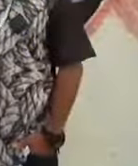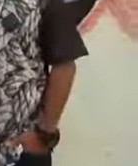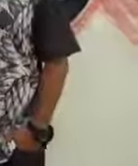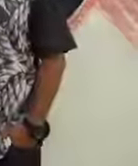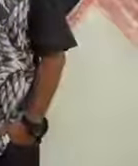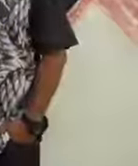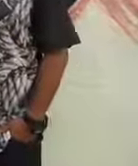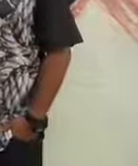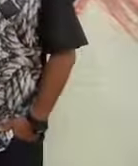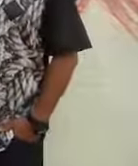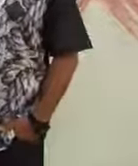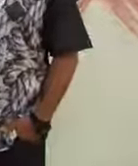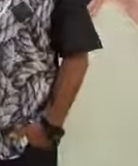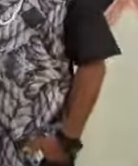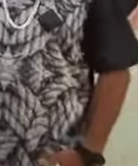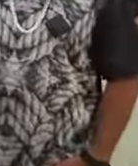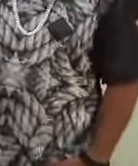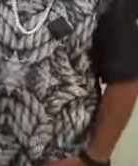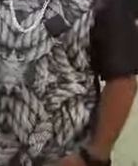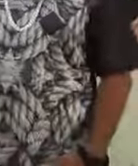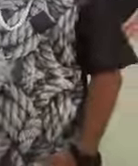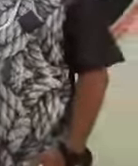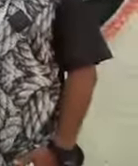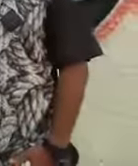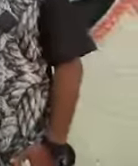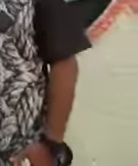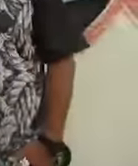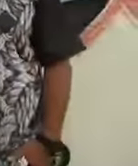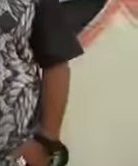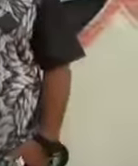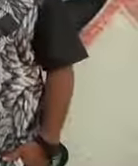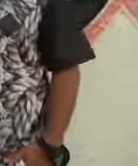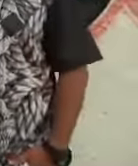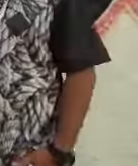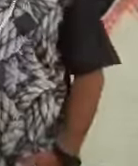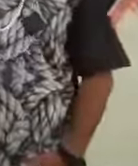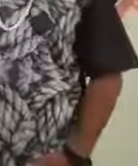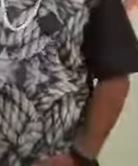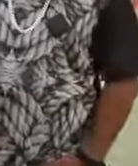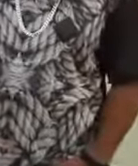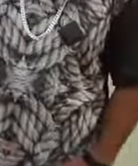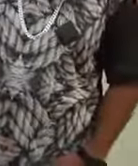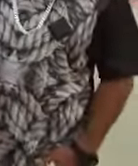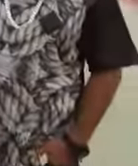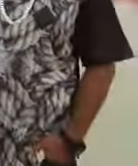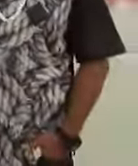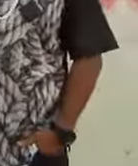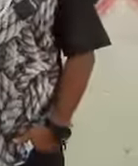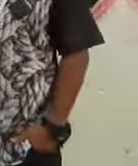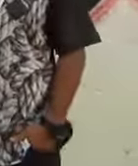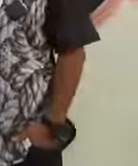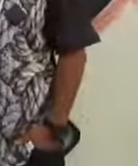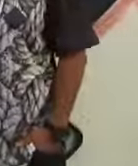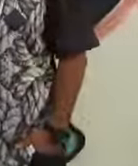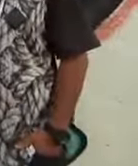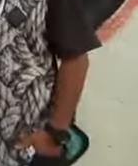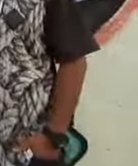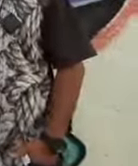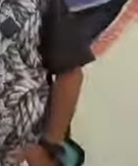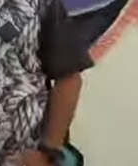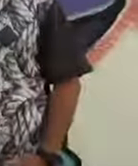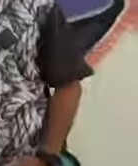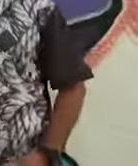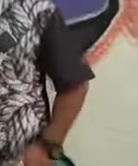é uma criança, abraça, drink, risada, loucura, fumaça, nega embaçada. Eu casaria com ela se ela quisesse, mas ela sempre se despede quando o